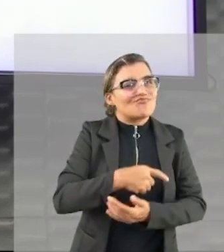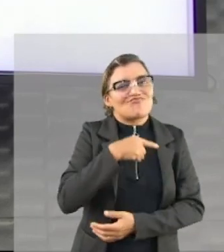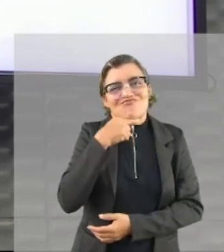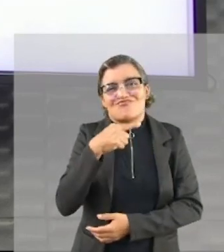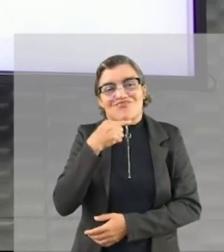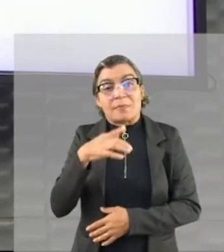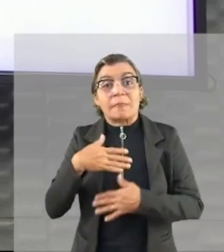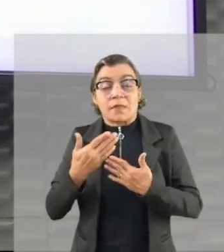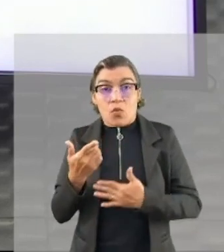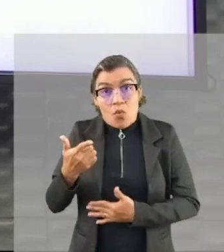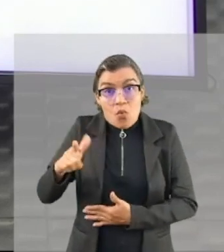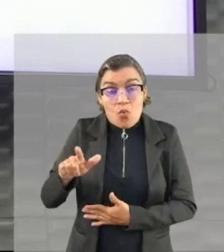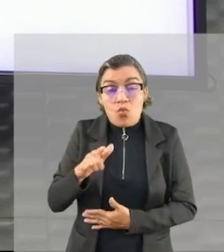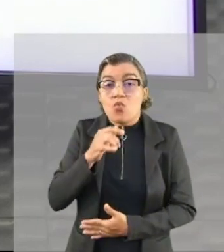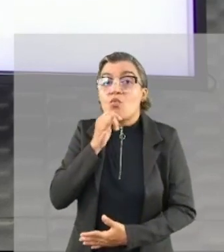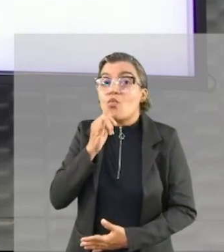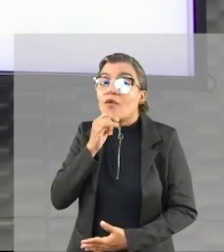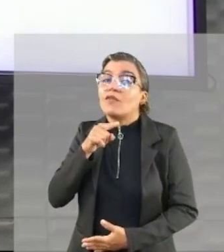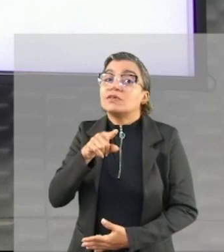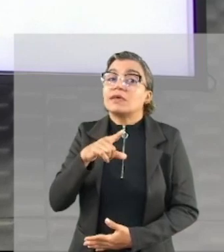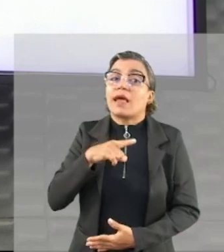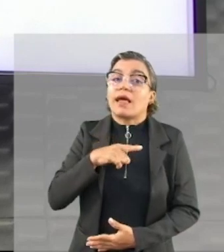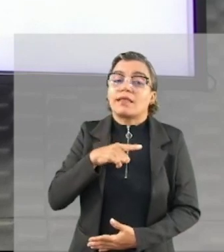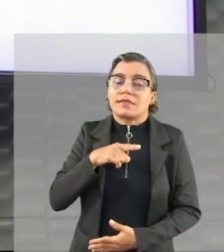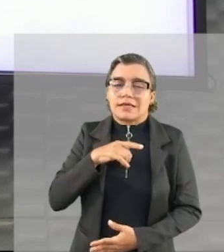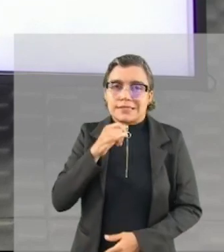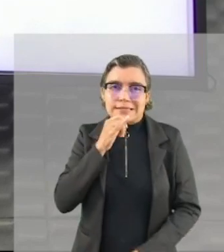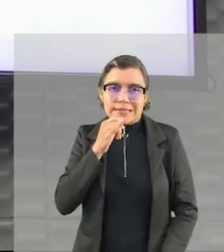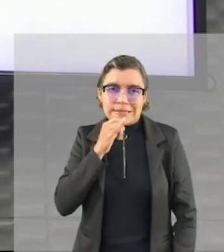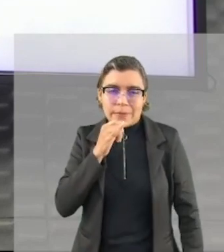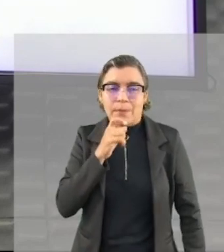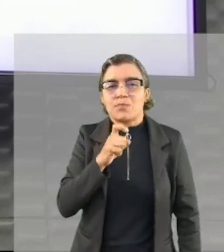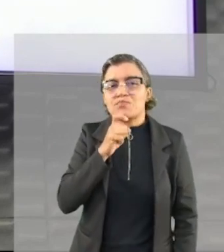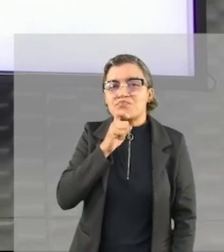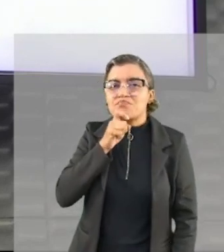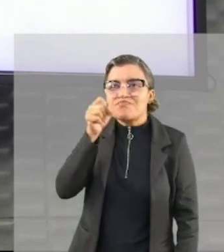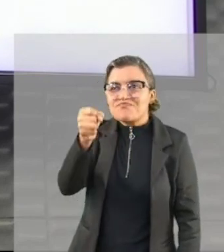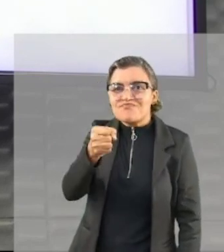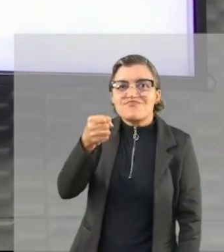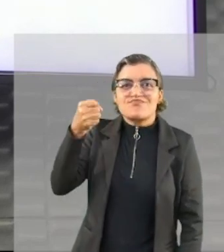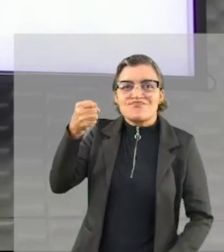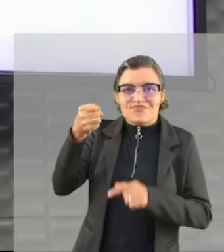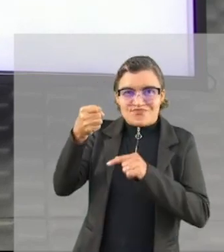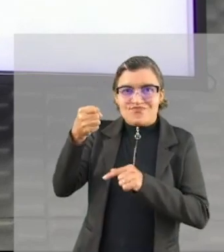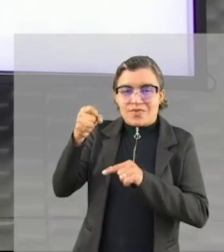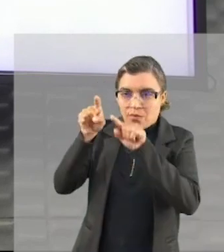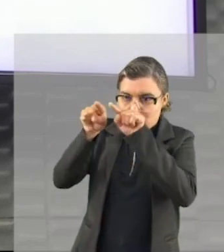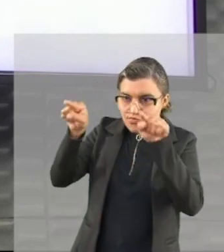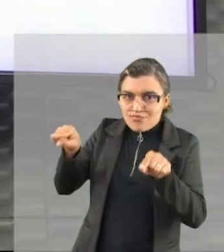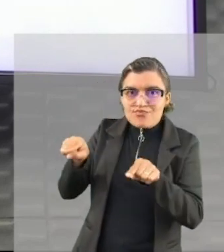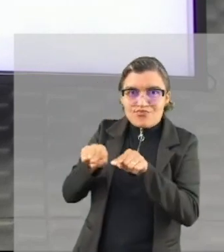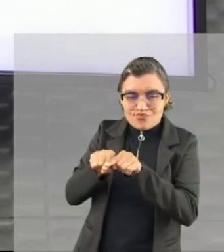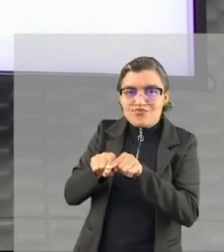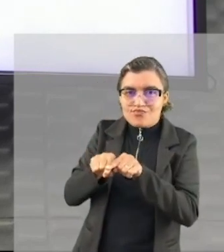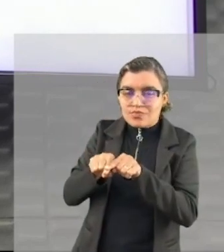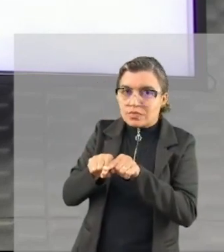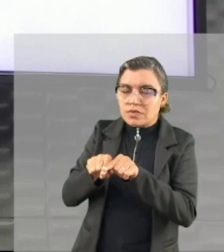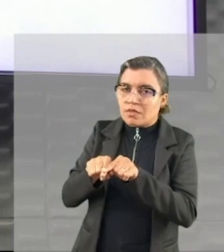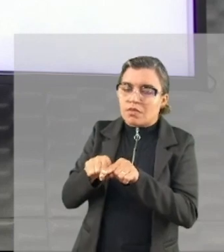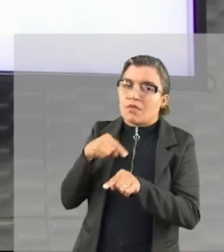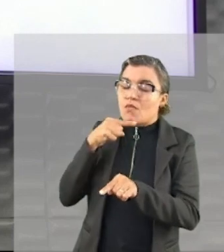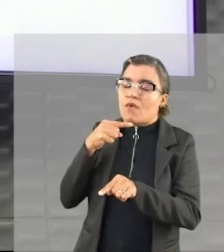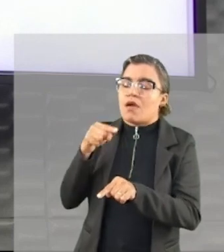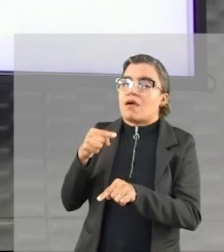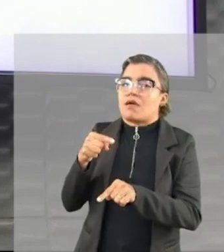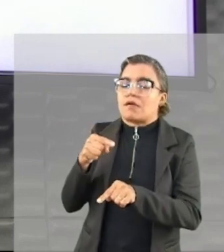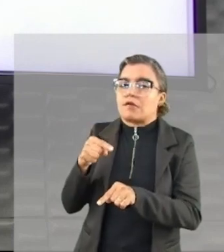um outro exemplo é quando você tem um congelador da geladeira, um congelador que não é com gelo seco.